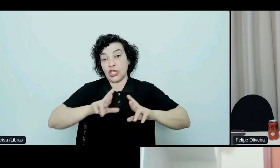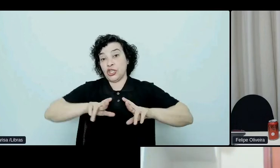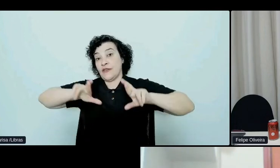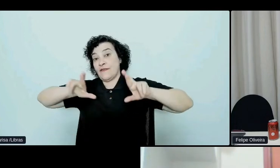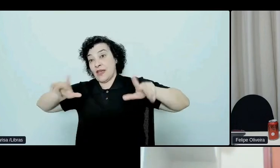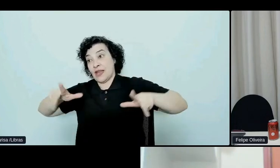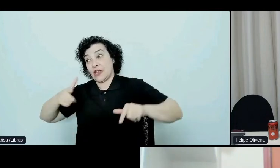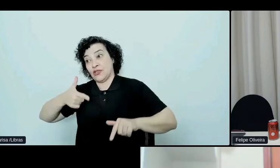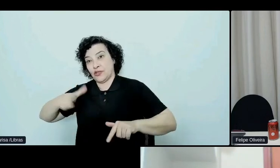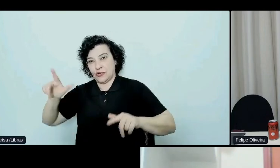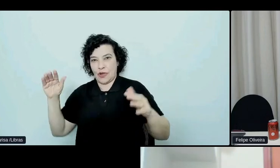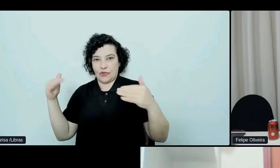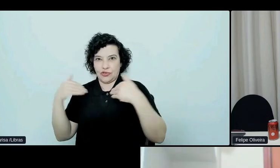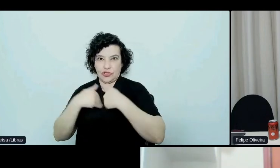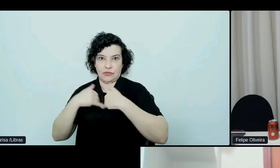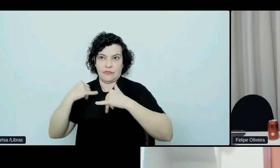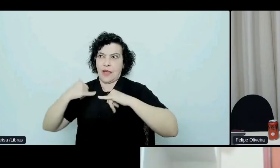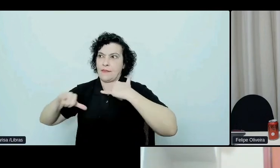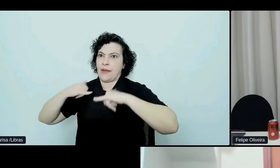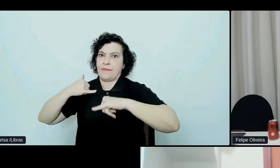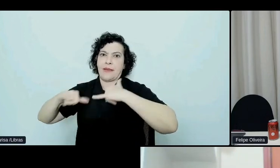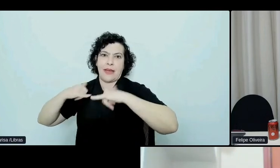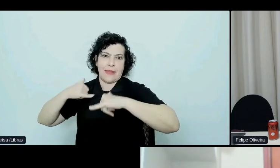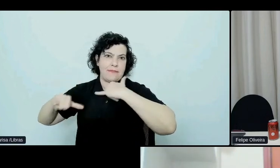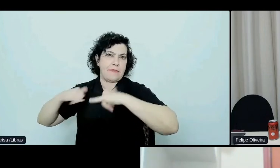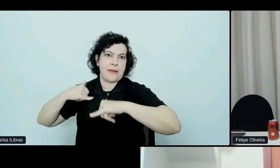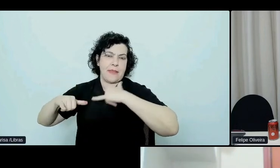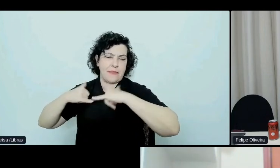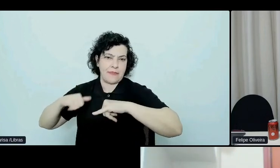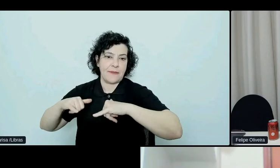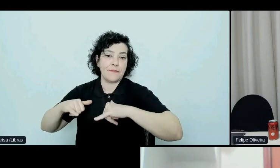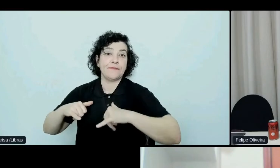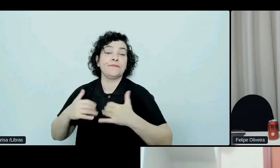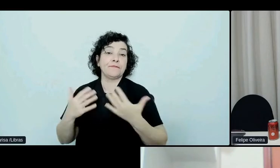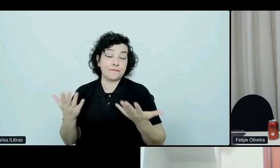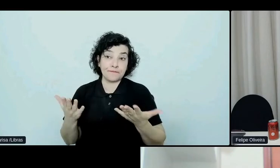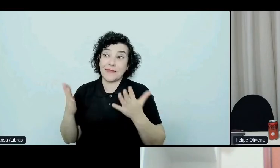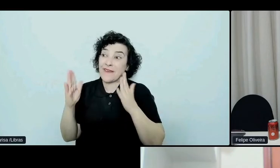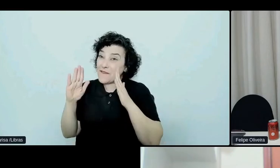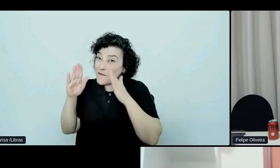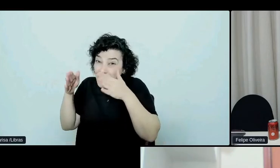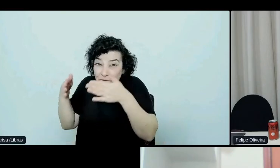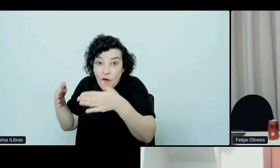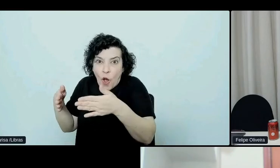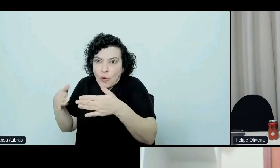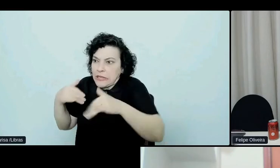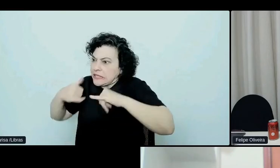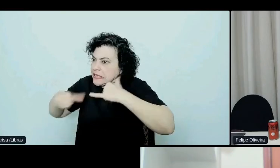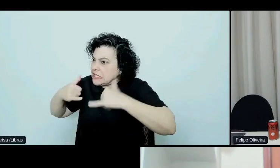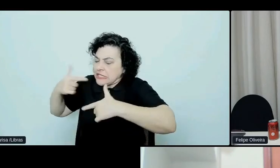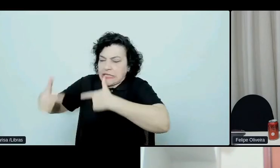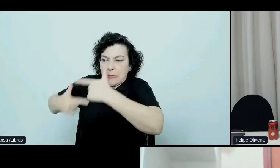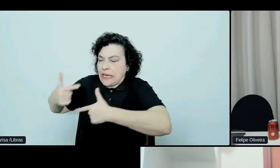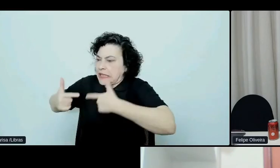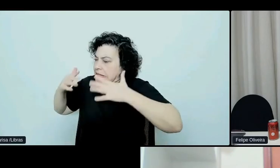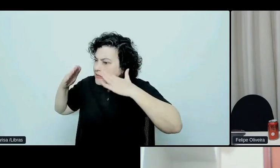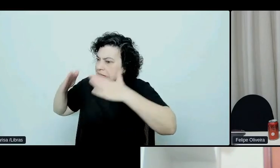e o neurotípico tem infinitas colheres de energia. Quando acaba essas 12 colheres de energia nossa, ela não se